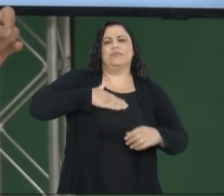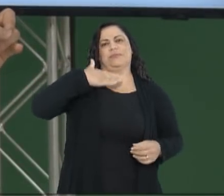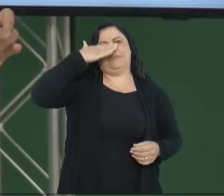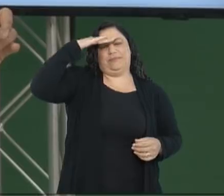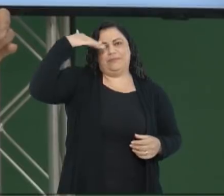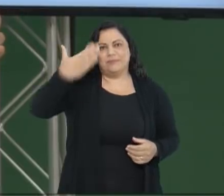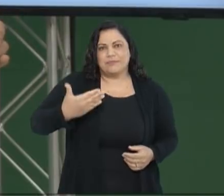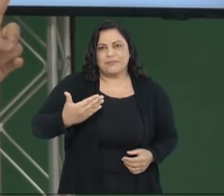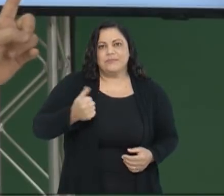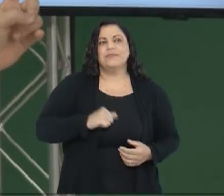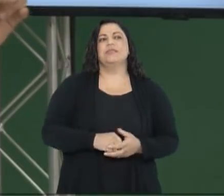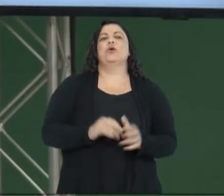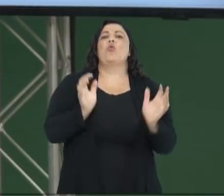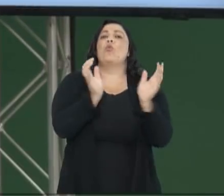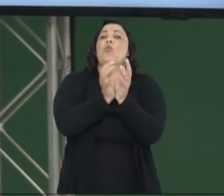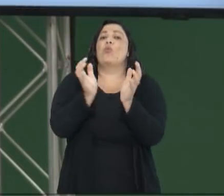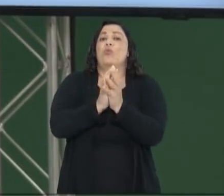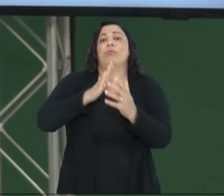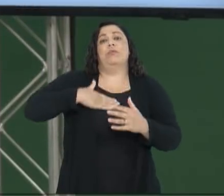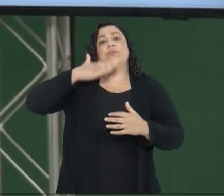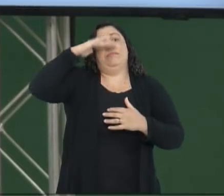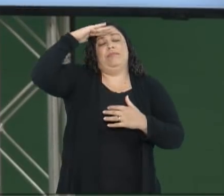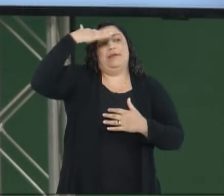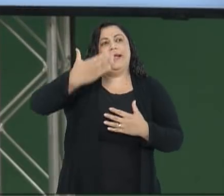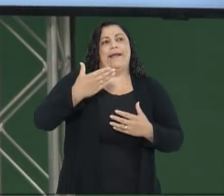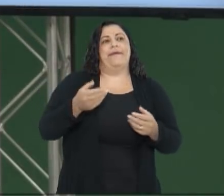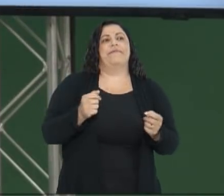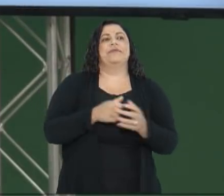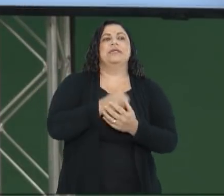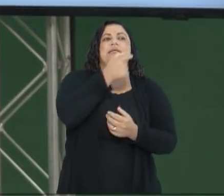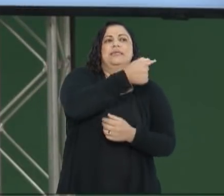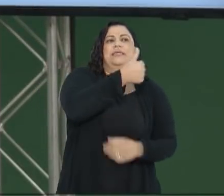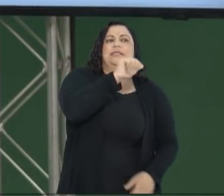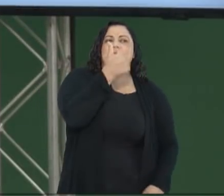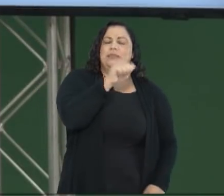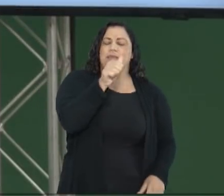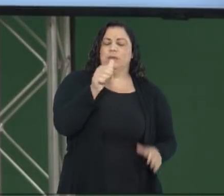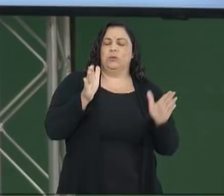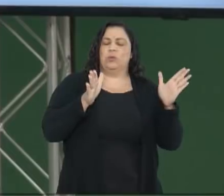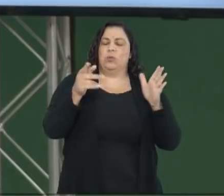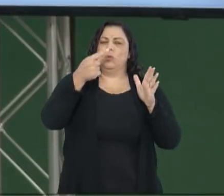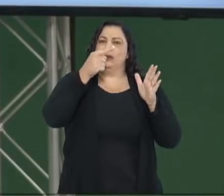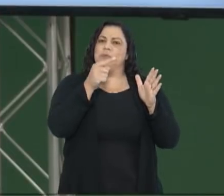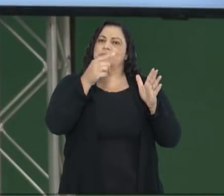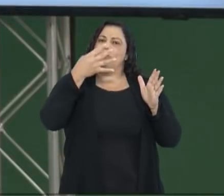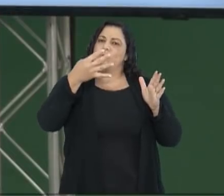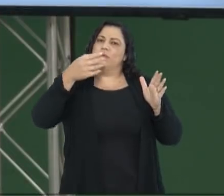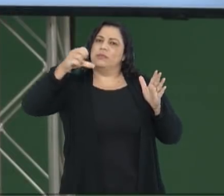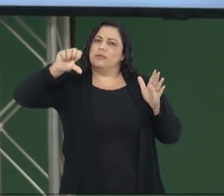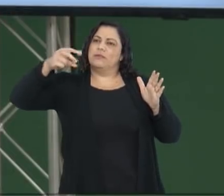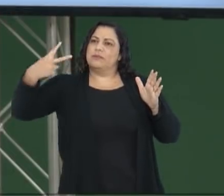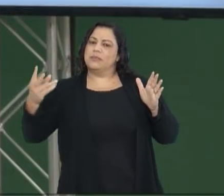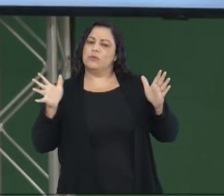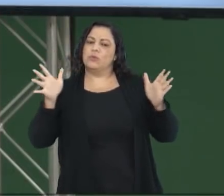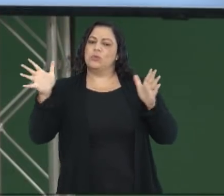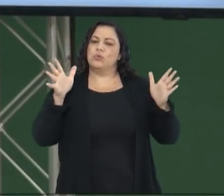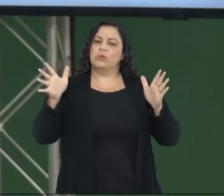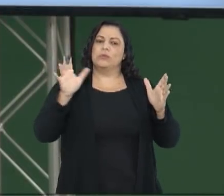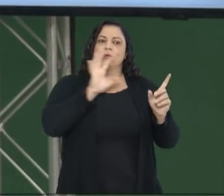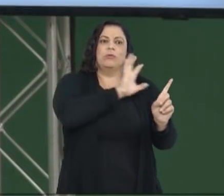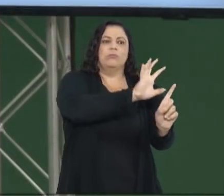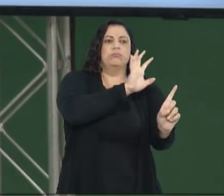a 1492. Então, nós temos aqui aquela ideia de um longo período de influência